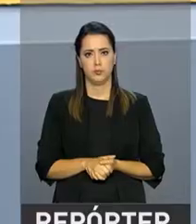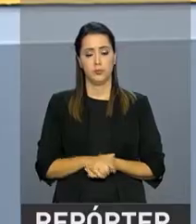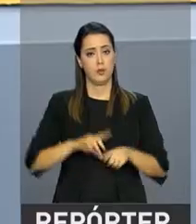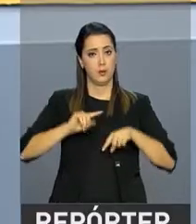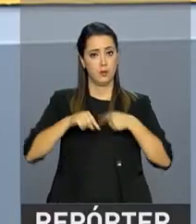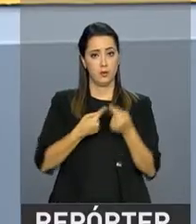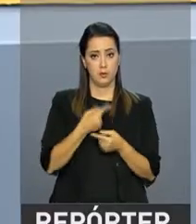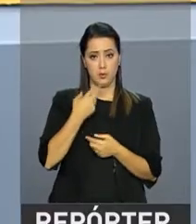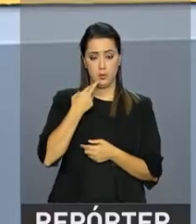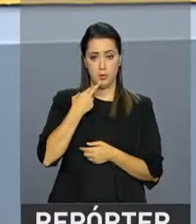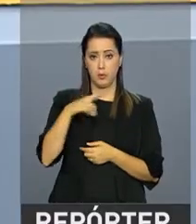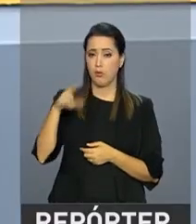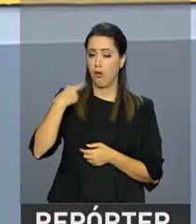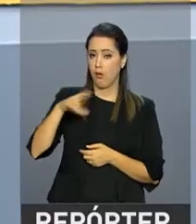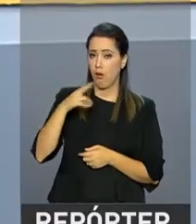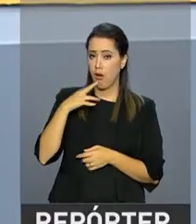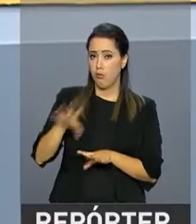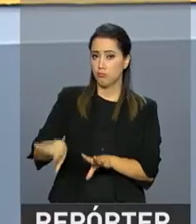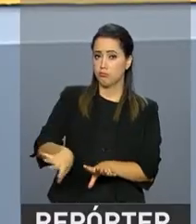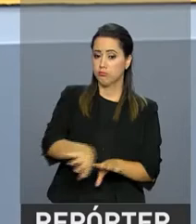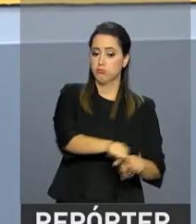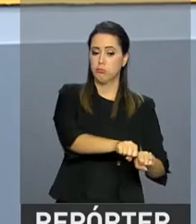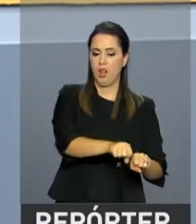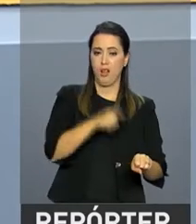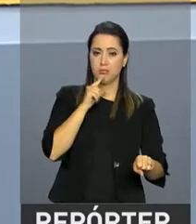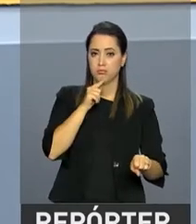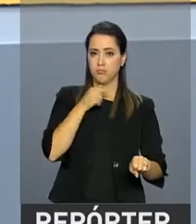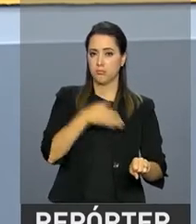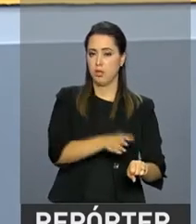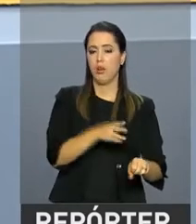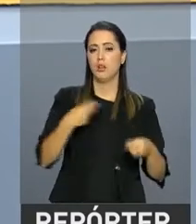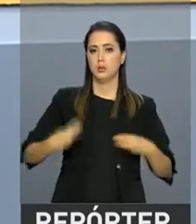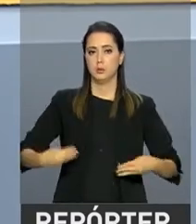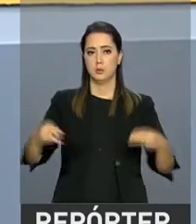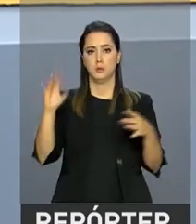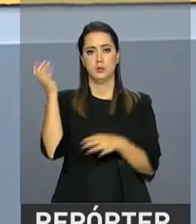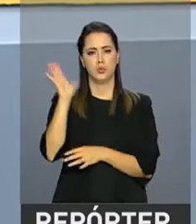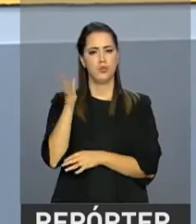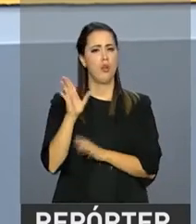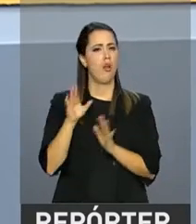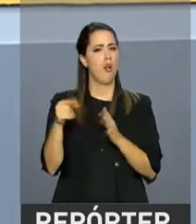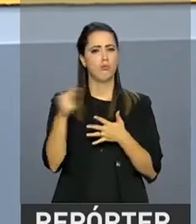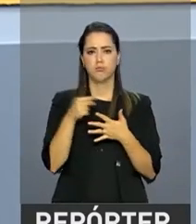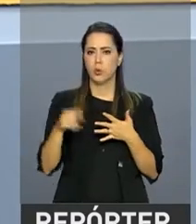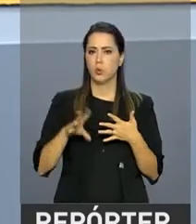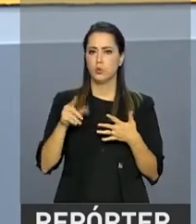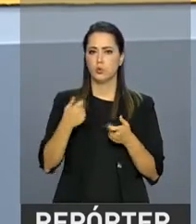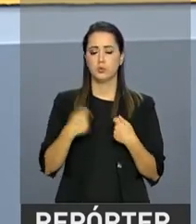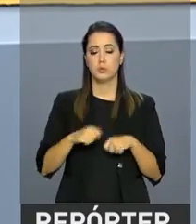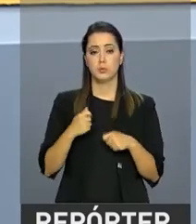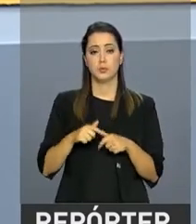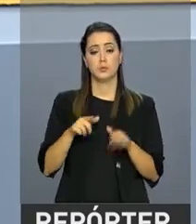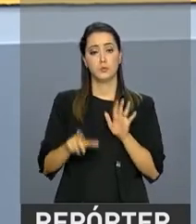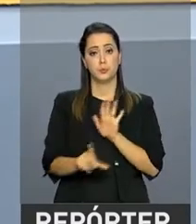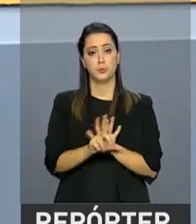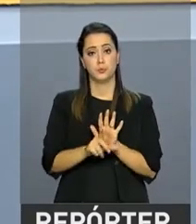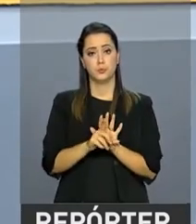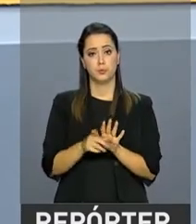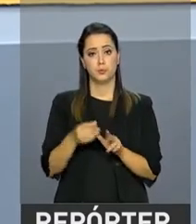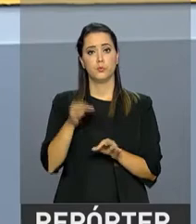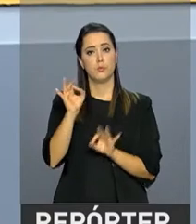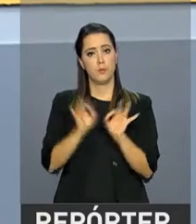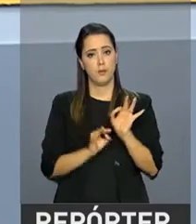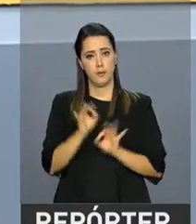depois da denúncia de contaminação o ministério do meio ambiente já havia anunciado que tomaria todas as medidas legais possíveis incluindo a